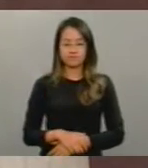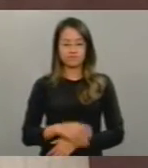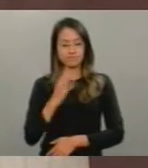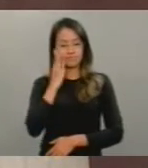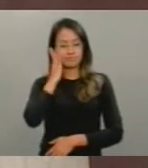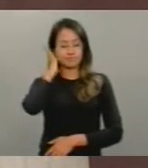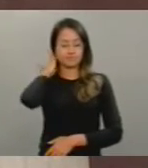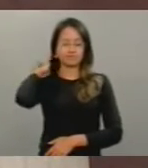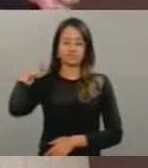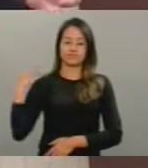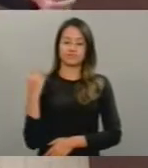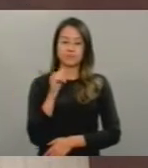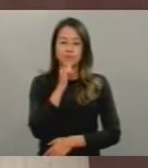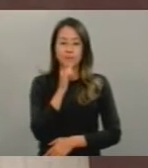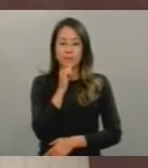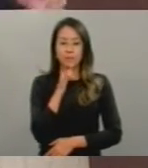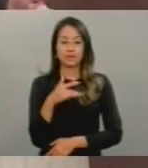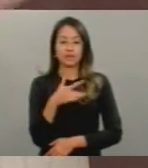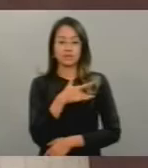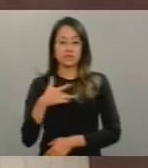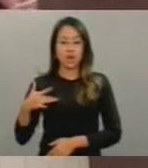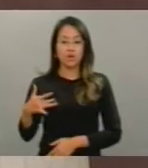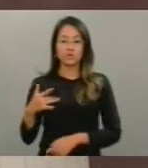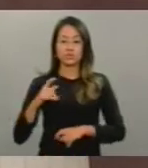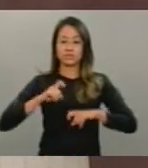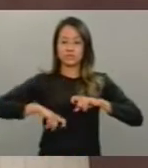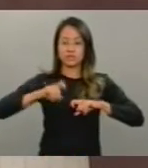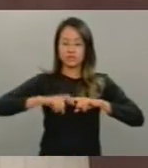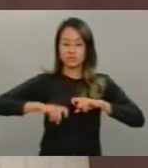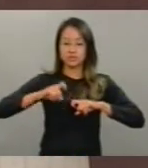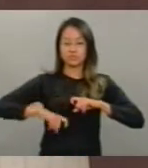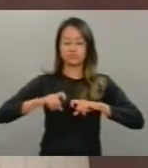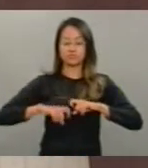relação à sua saúde sexual e reprodutiva.